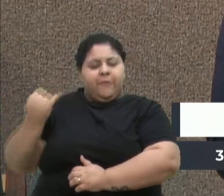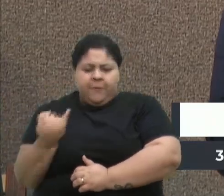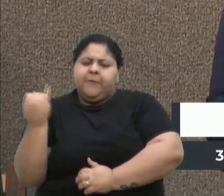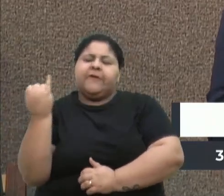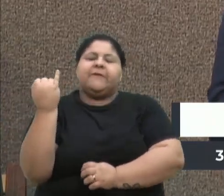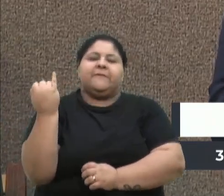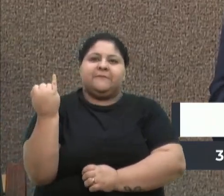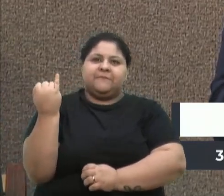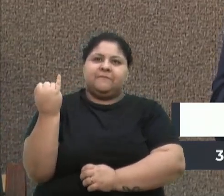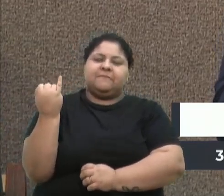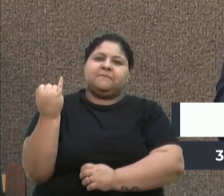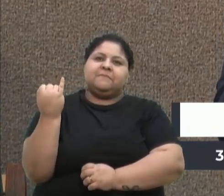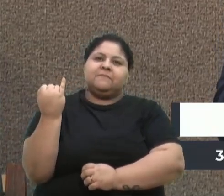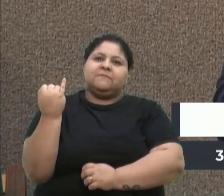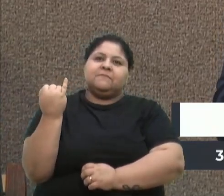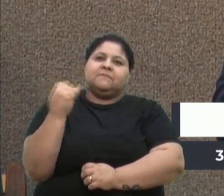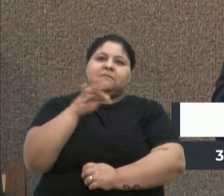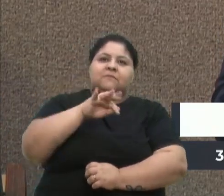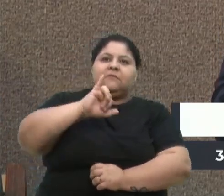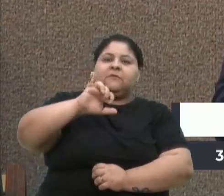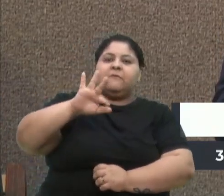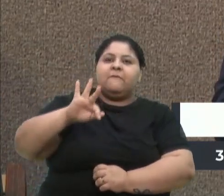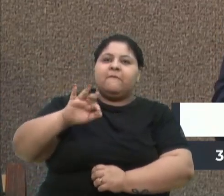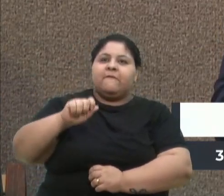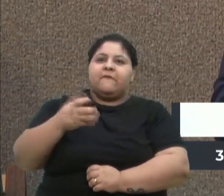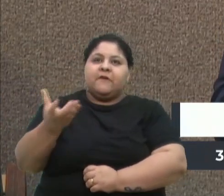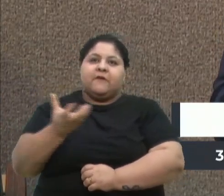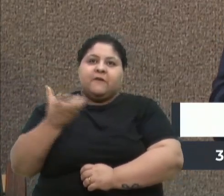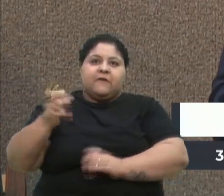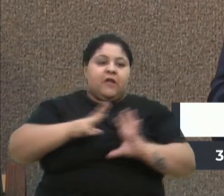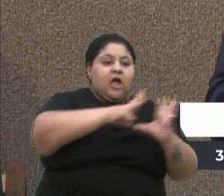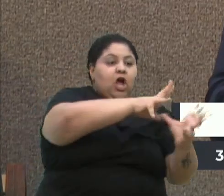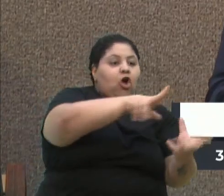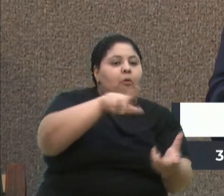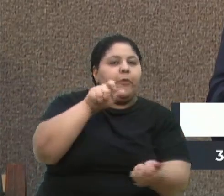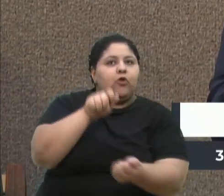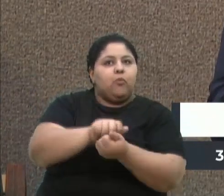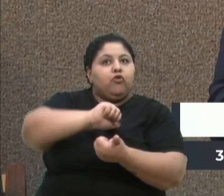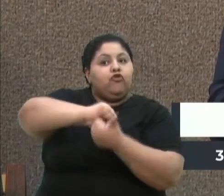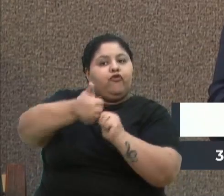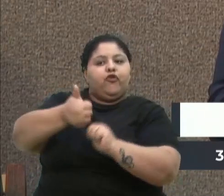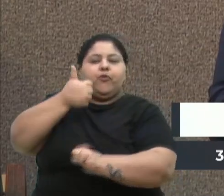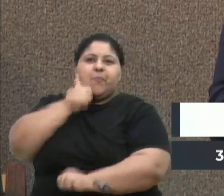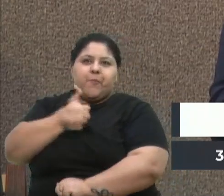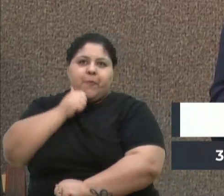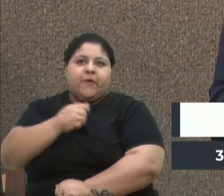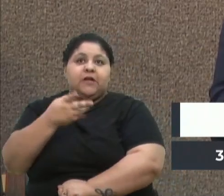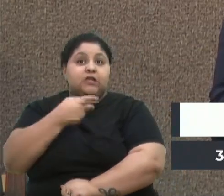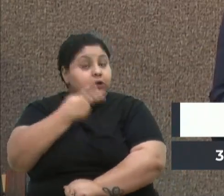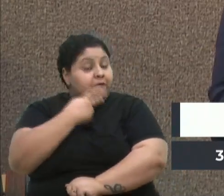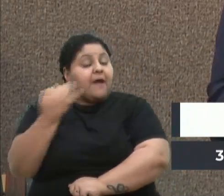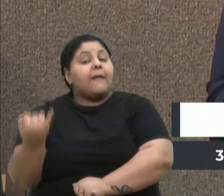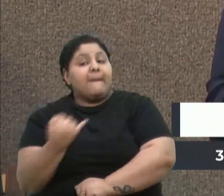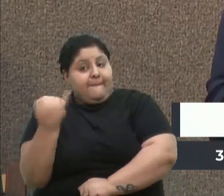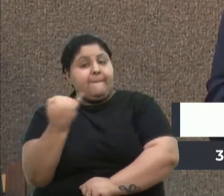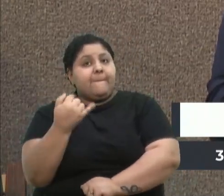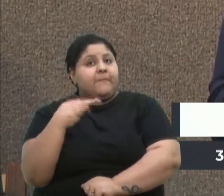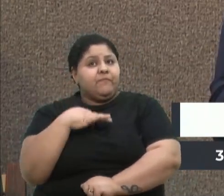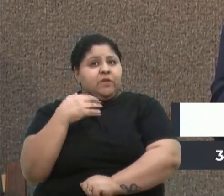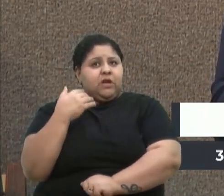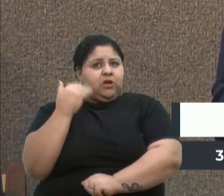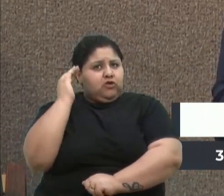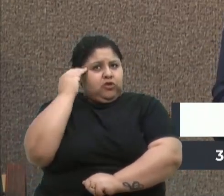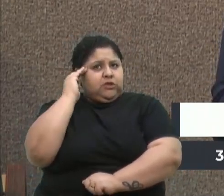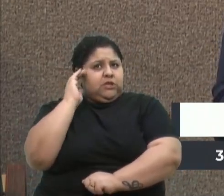pronunciamento. A FIFA está querendo a Copa do Mundo de futebol feminino. O seu pronunciamento foi muito importante. Eu sei que não foi somente